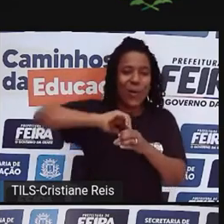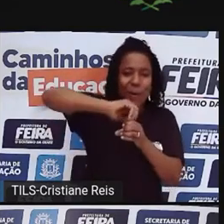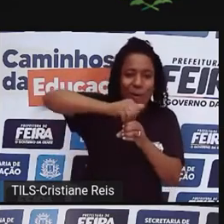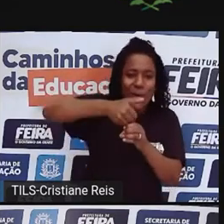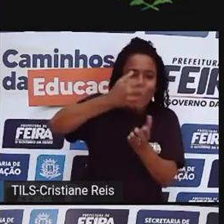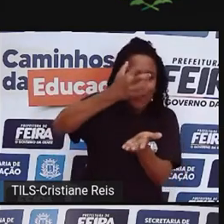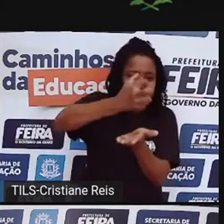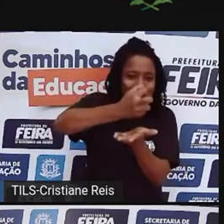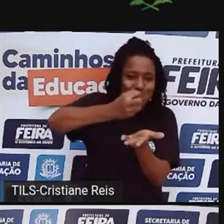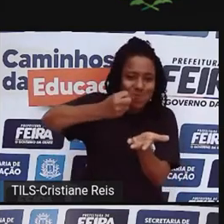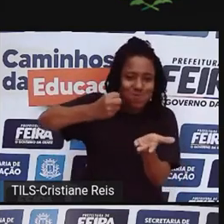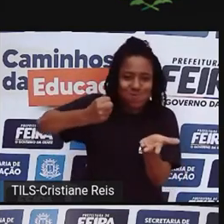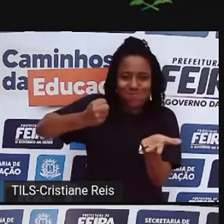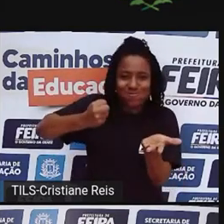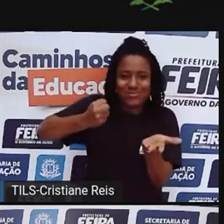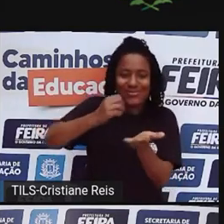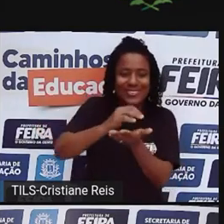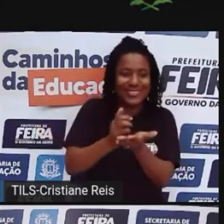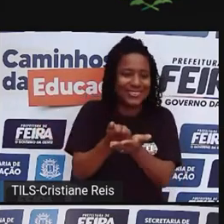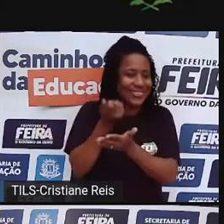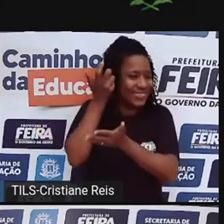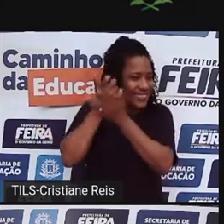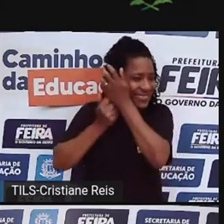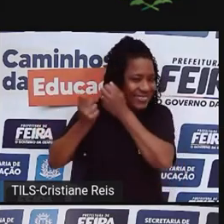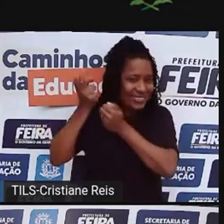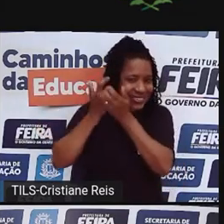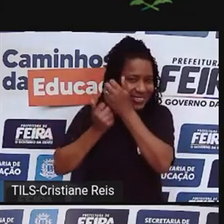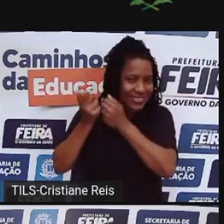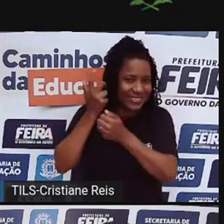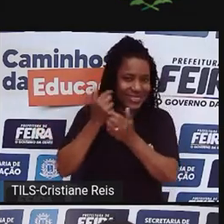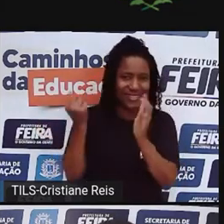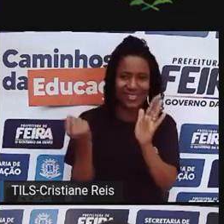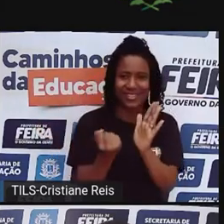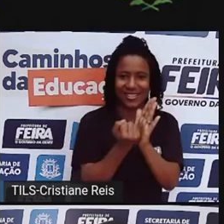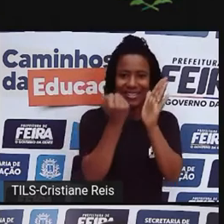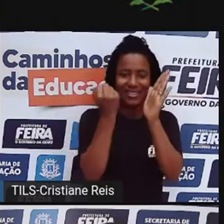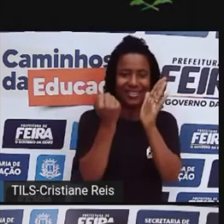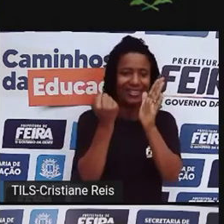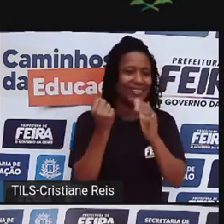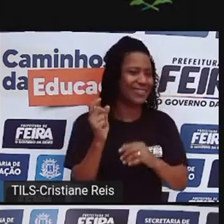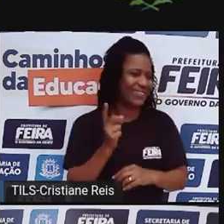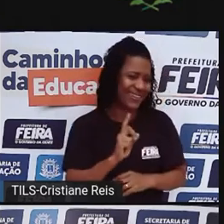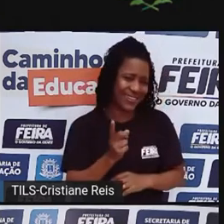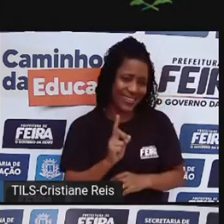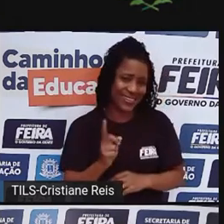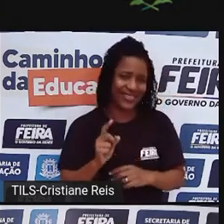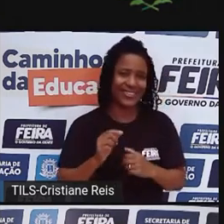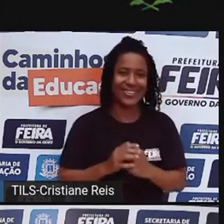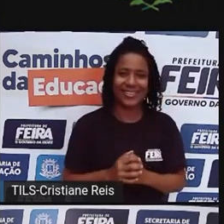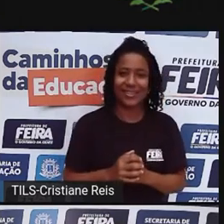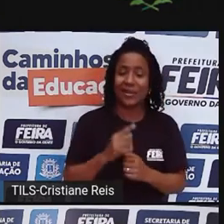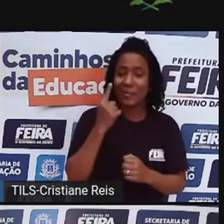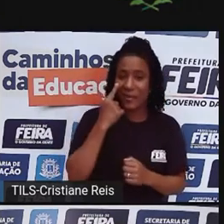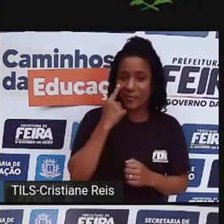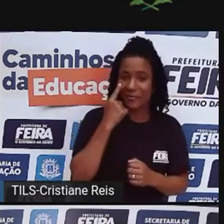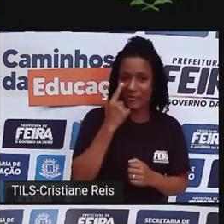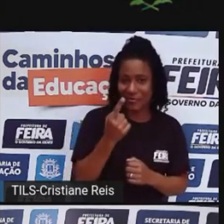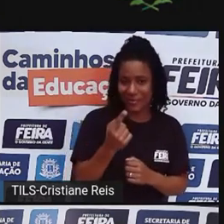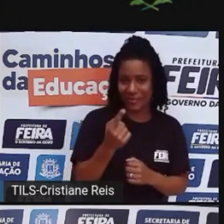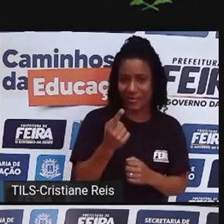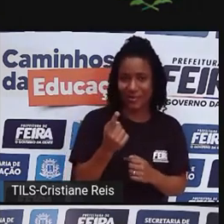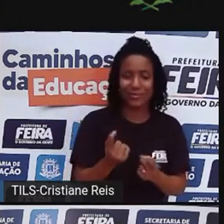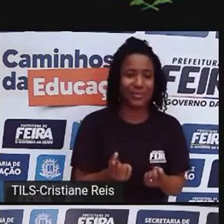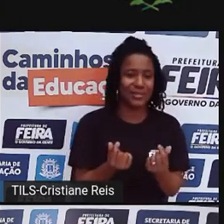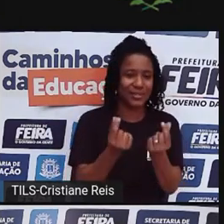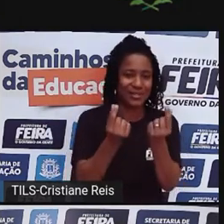Então, não foi porque a marca, ela de certa forma boazinha, não. Foi porque ela viu como poderia lucrar